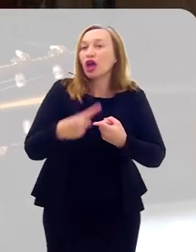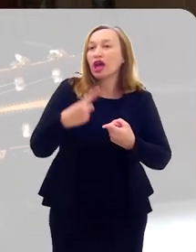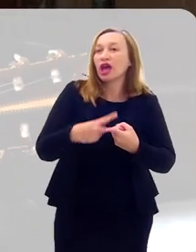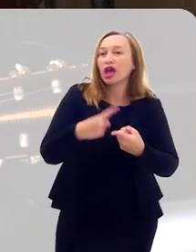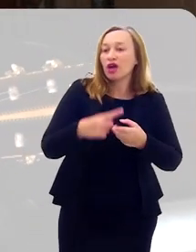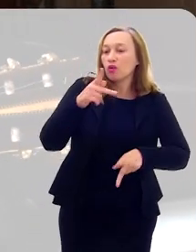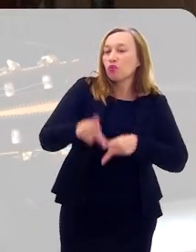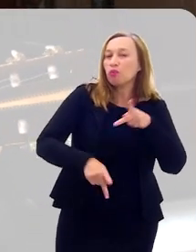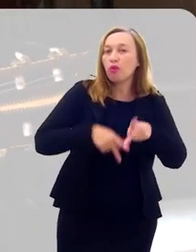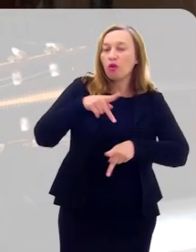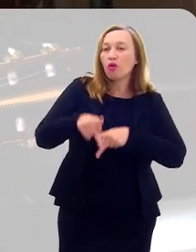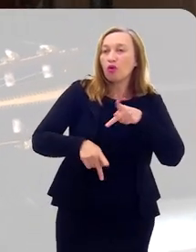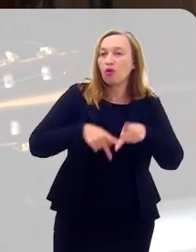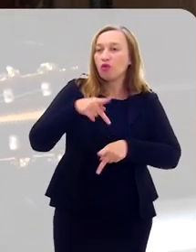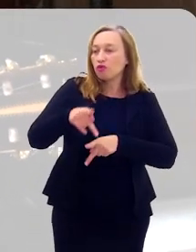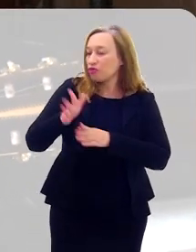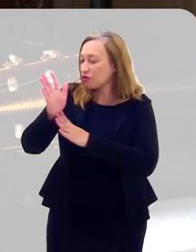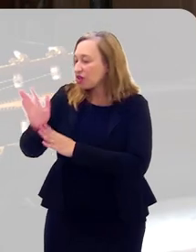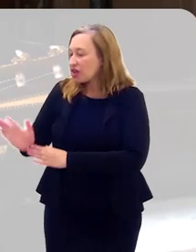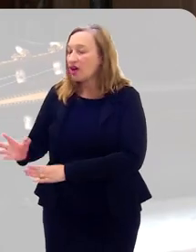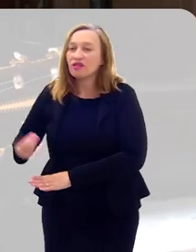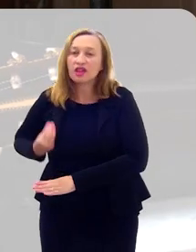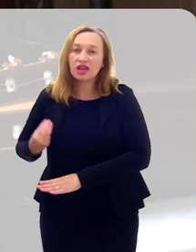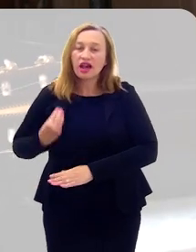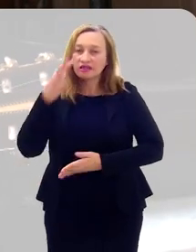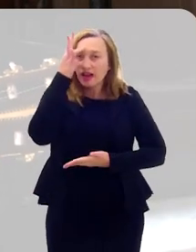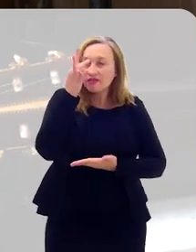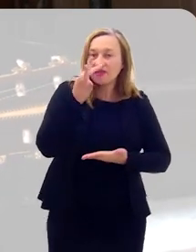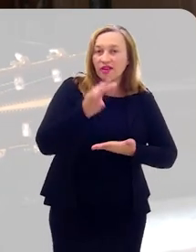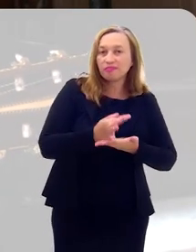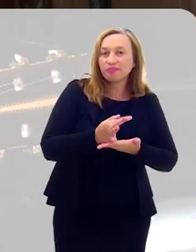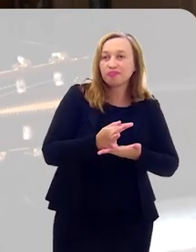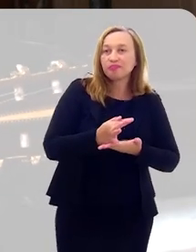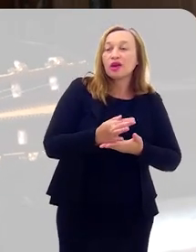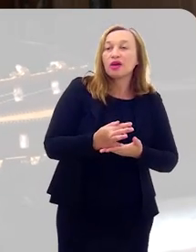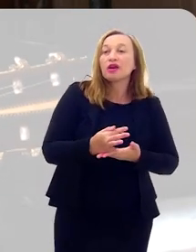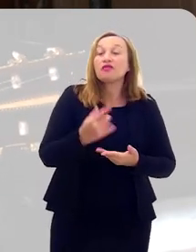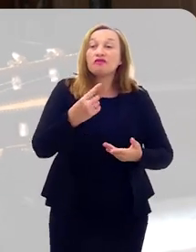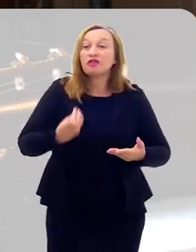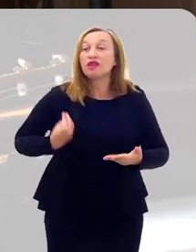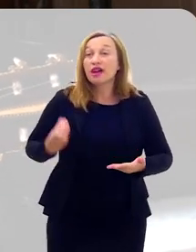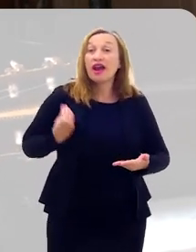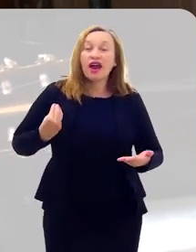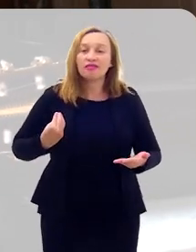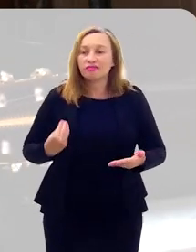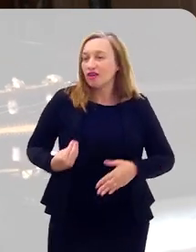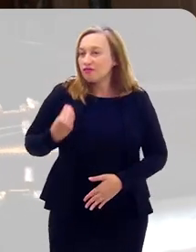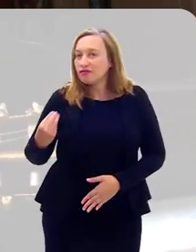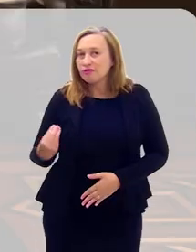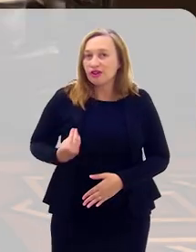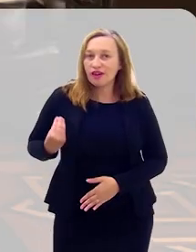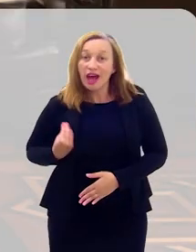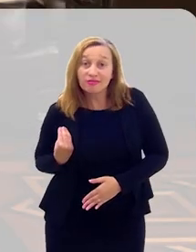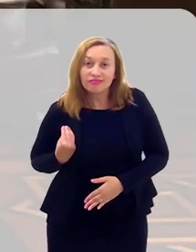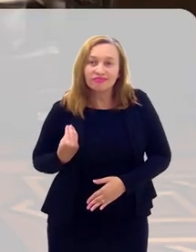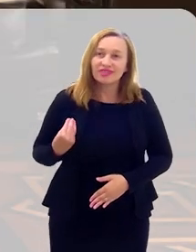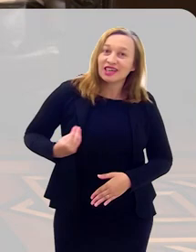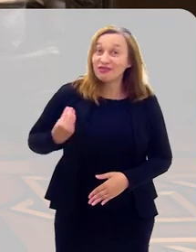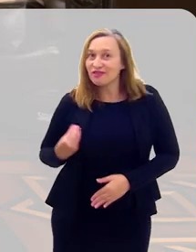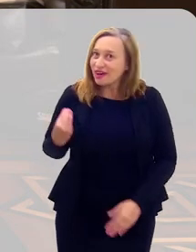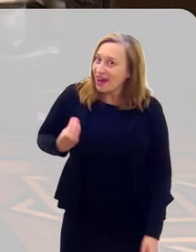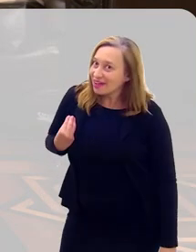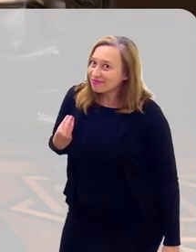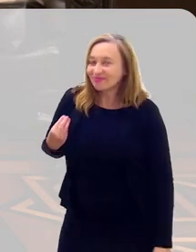fé. Porque o justo viverá da fé. E viverá, e viverá,